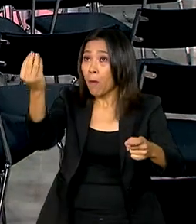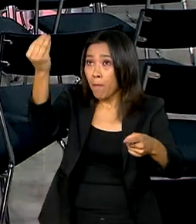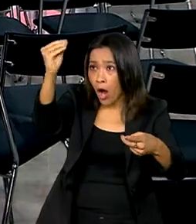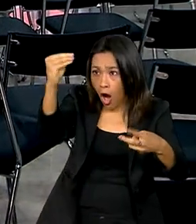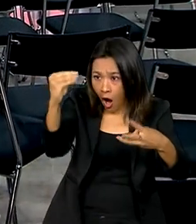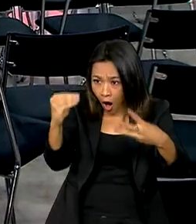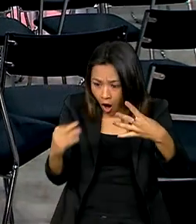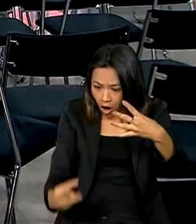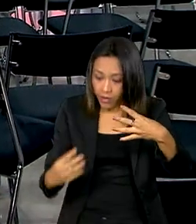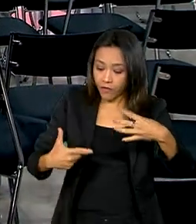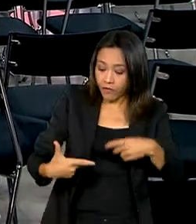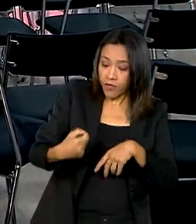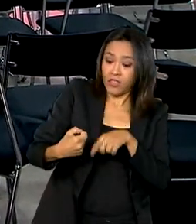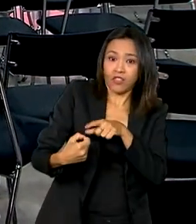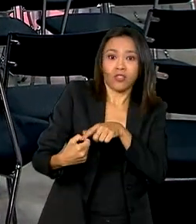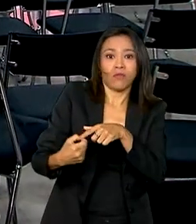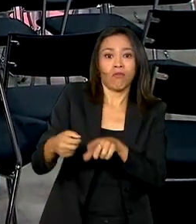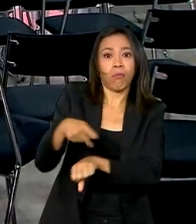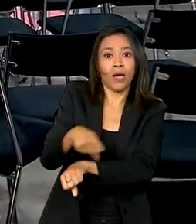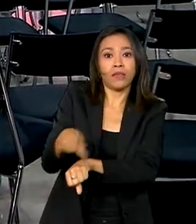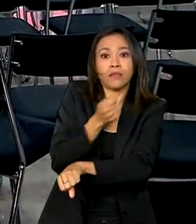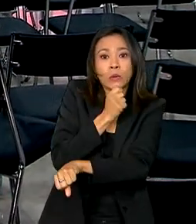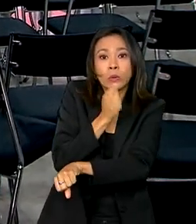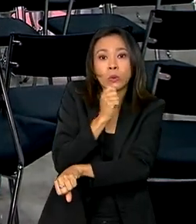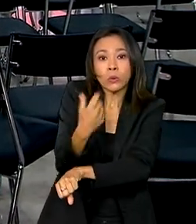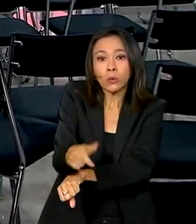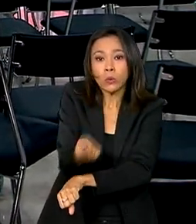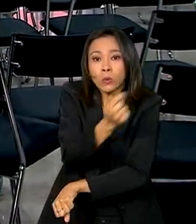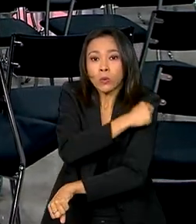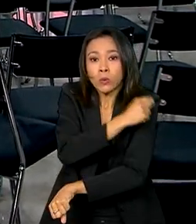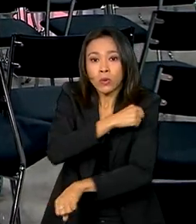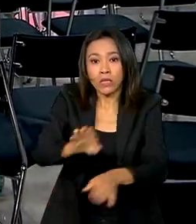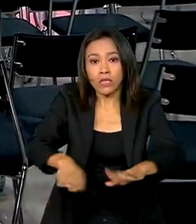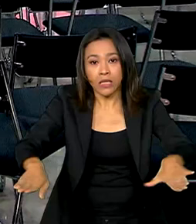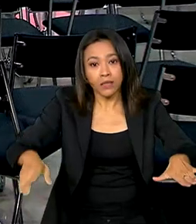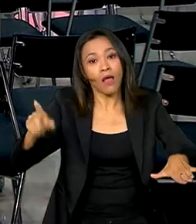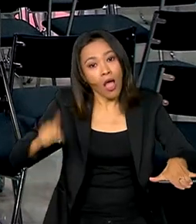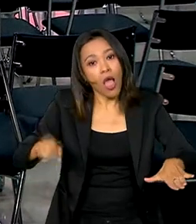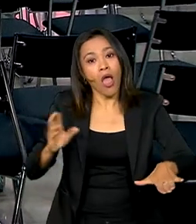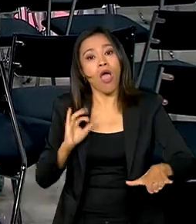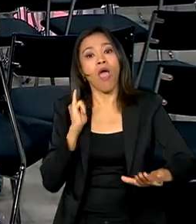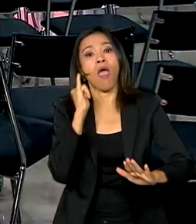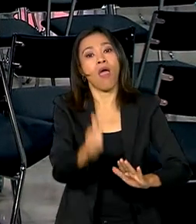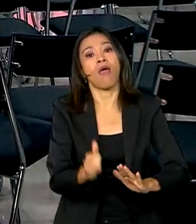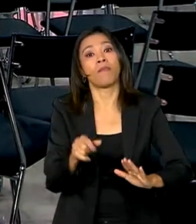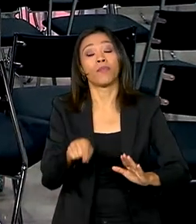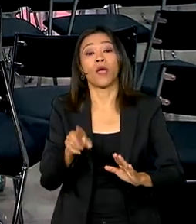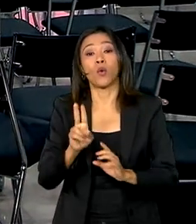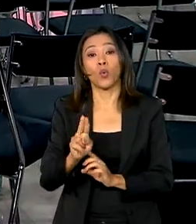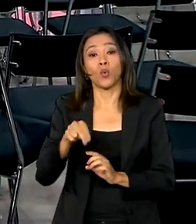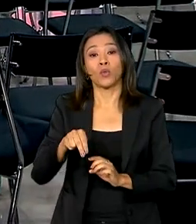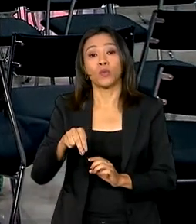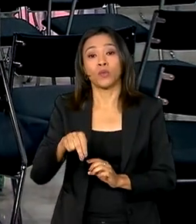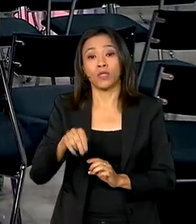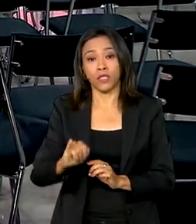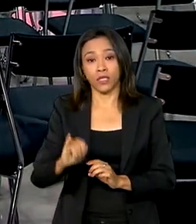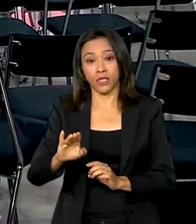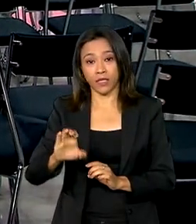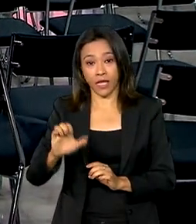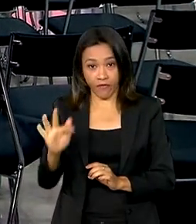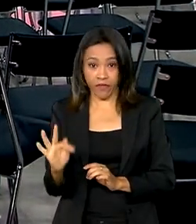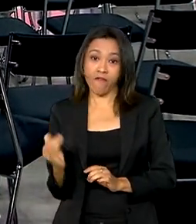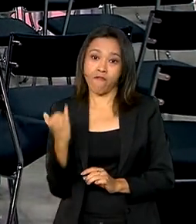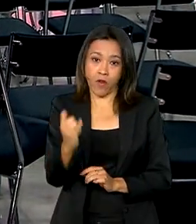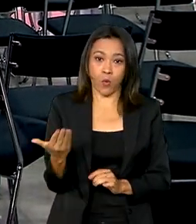20 países com mais crianças não imunizadas no mundo, segundo a Unicef. Em 2023, o governo federal